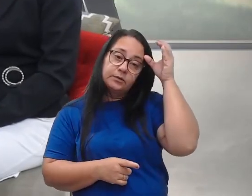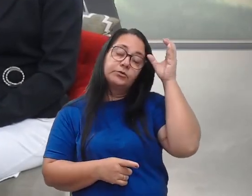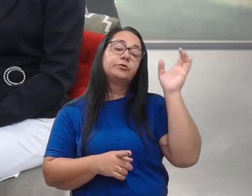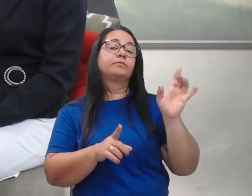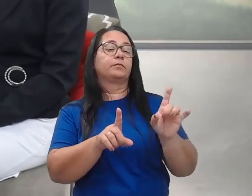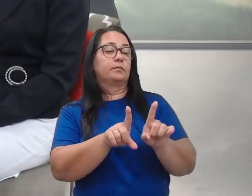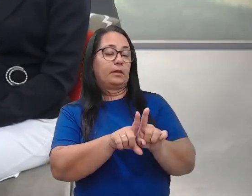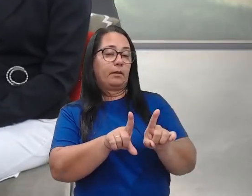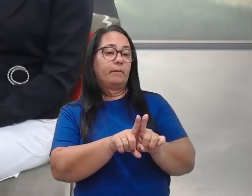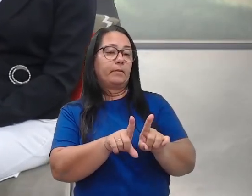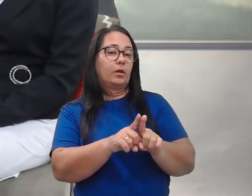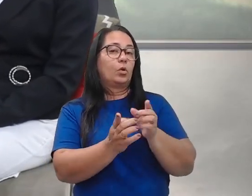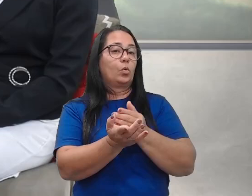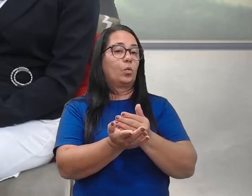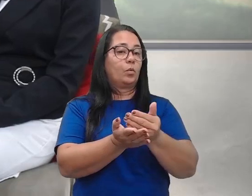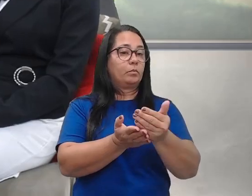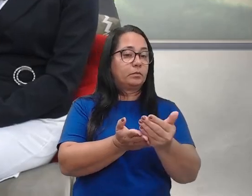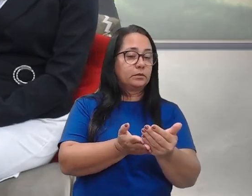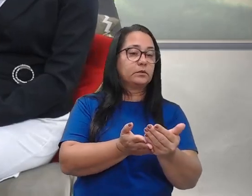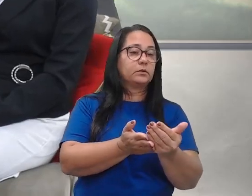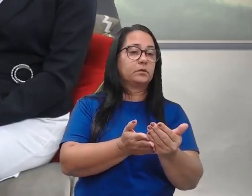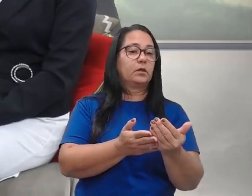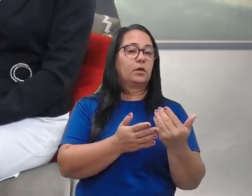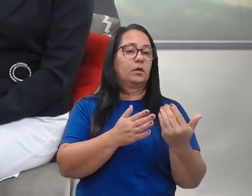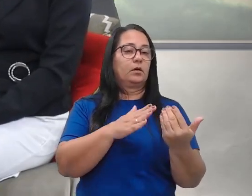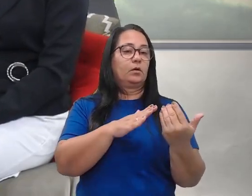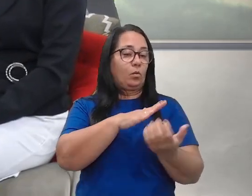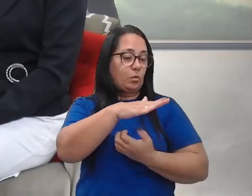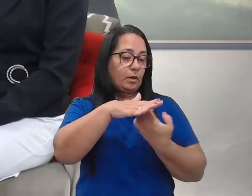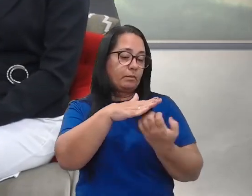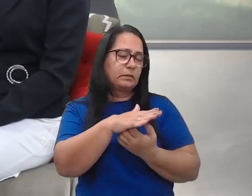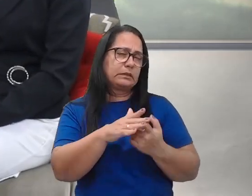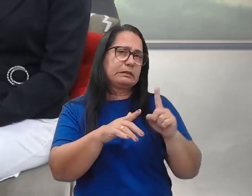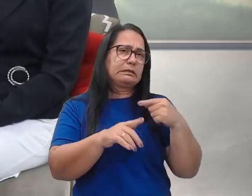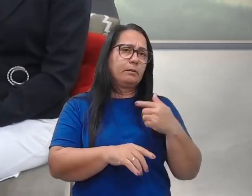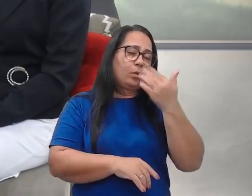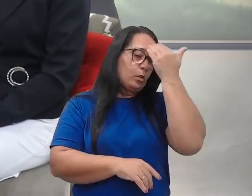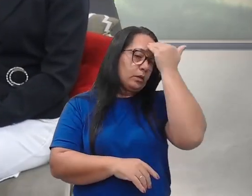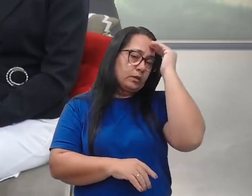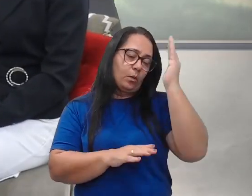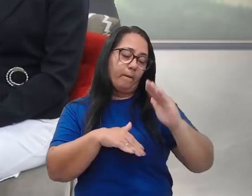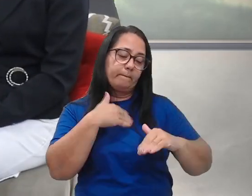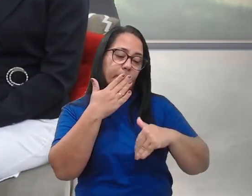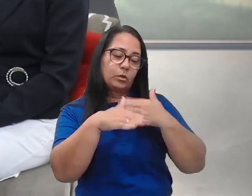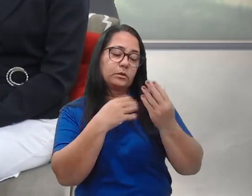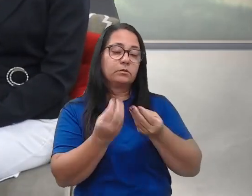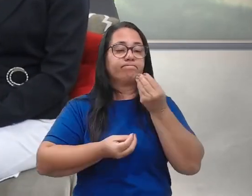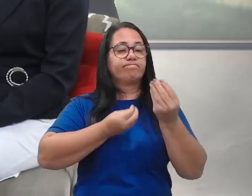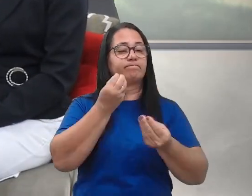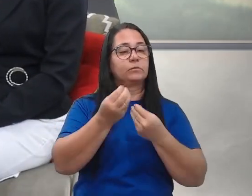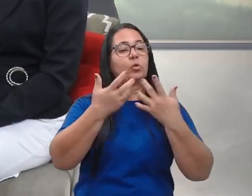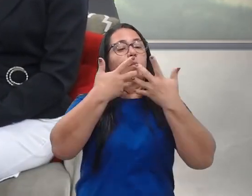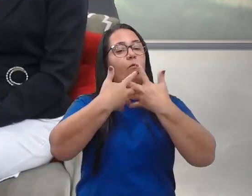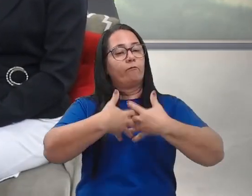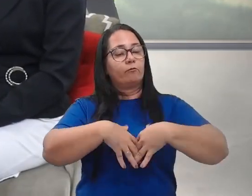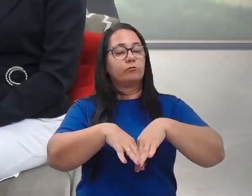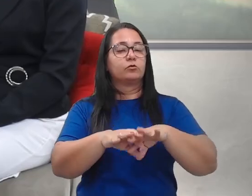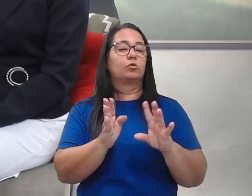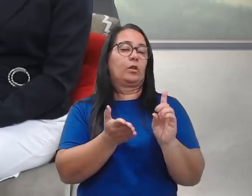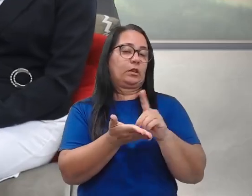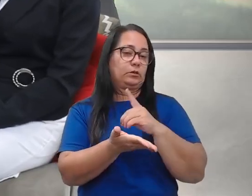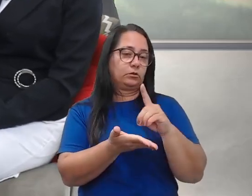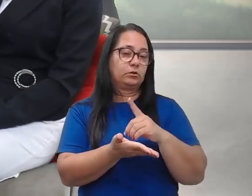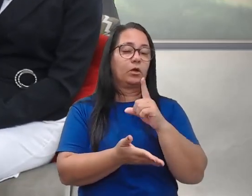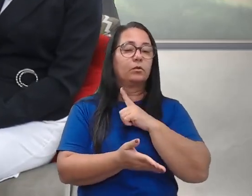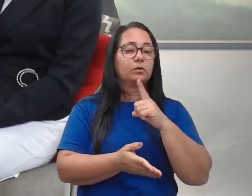um negócio, mas que não deu certo, porque eu não consegui entender qual era o processo do digital, houve nisso um questionamento. É a